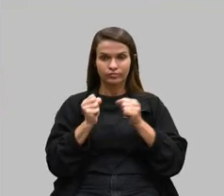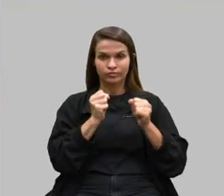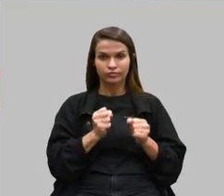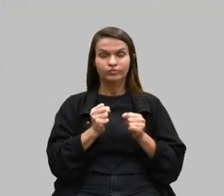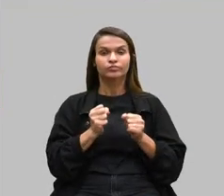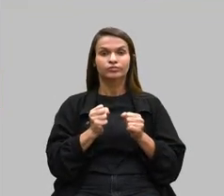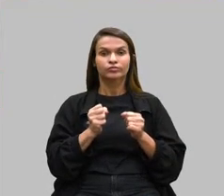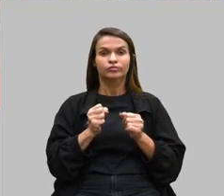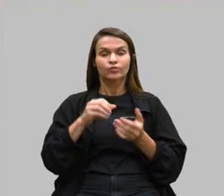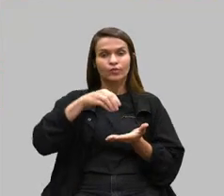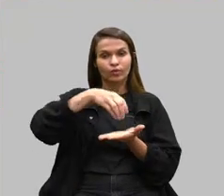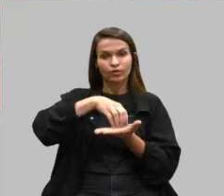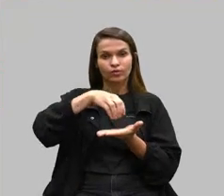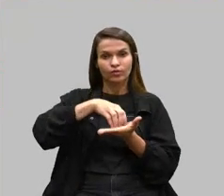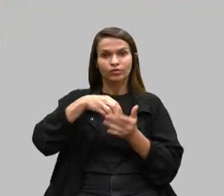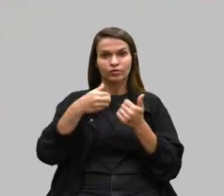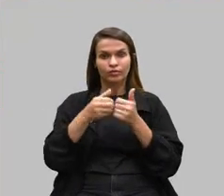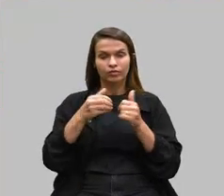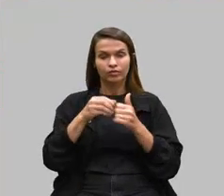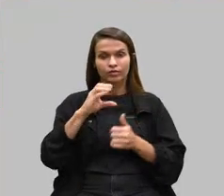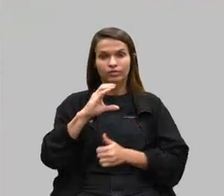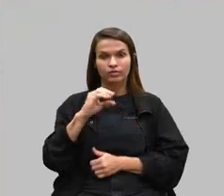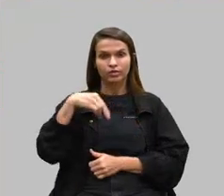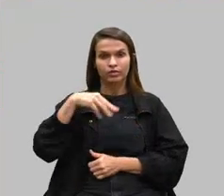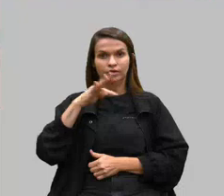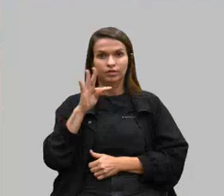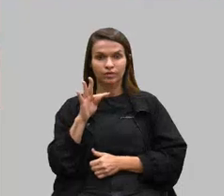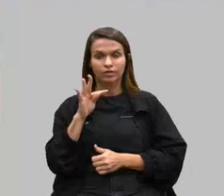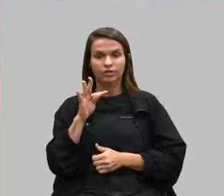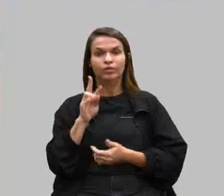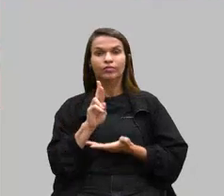transporte CNT representando